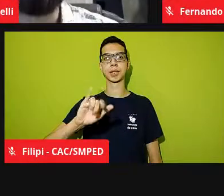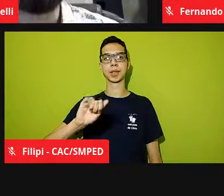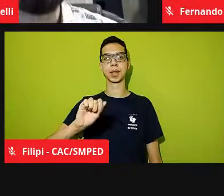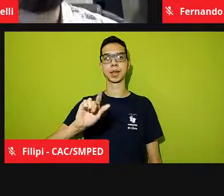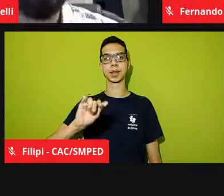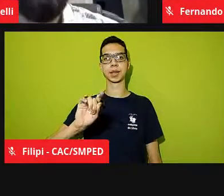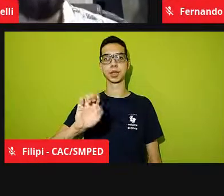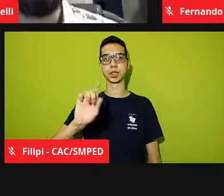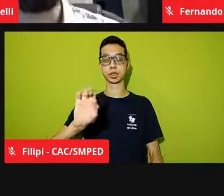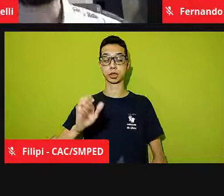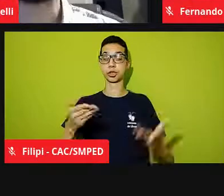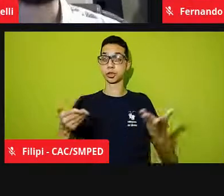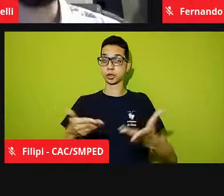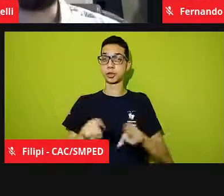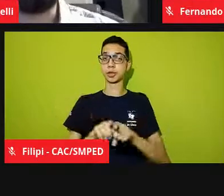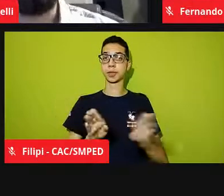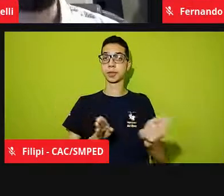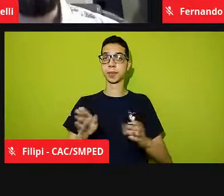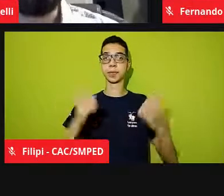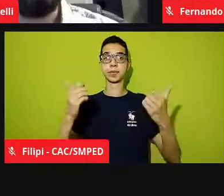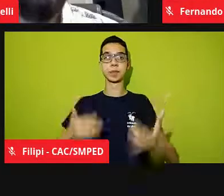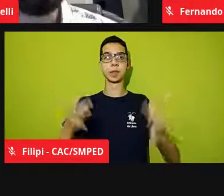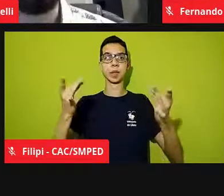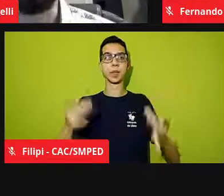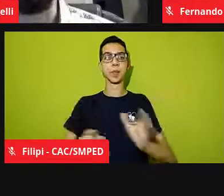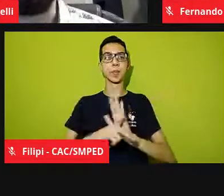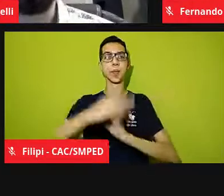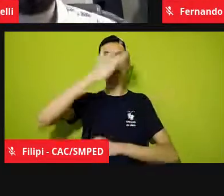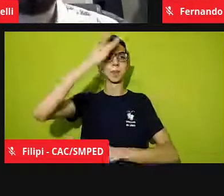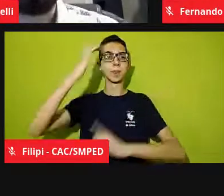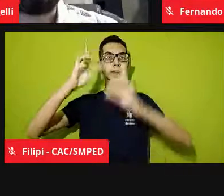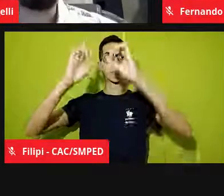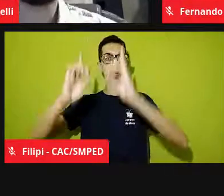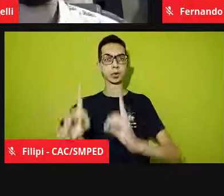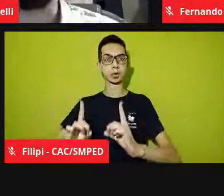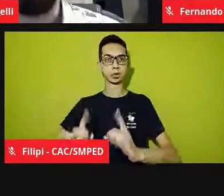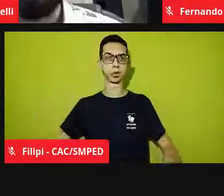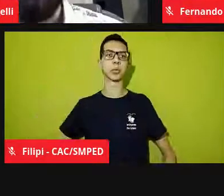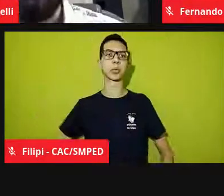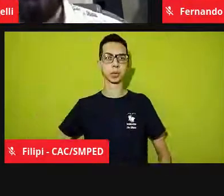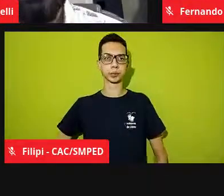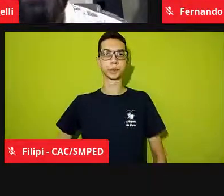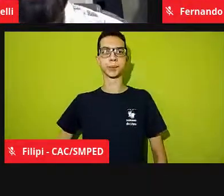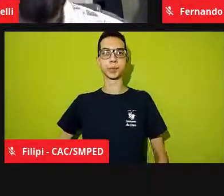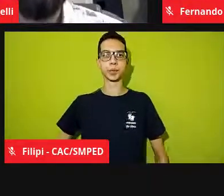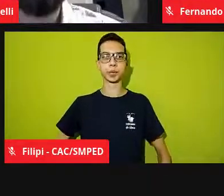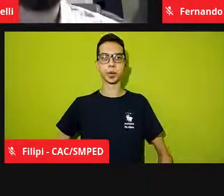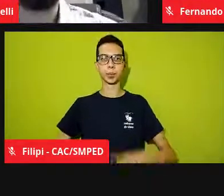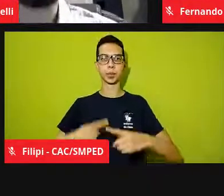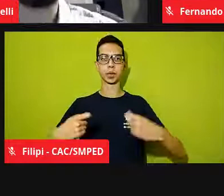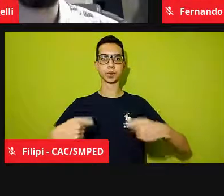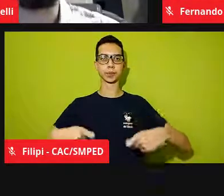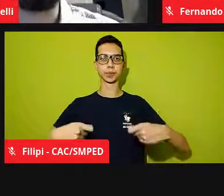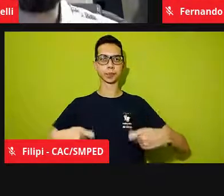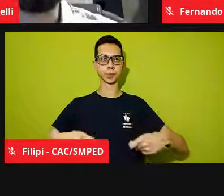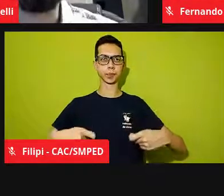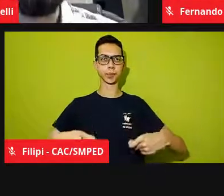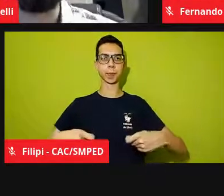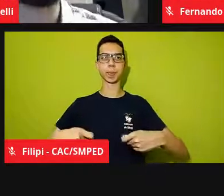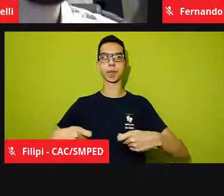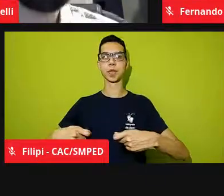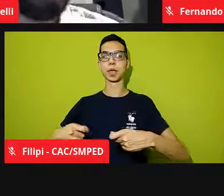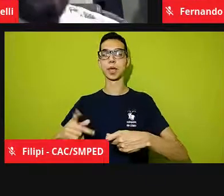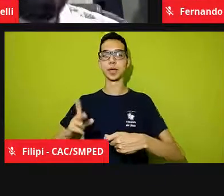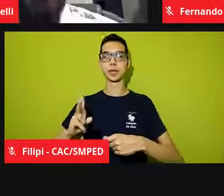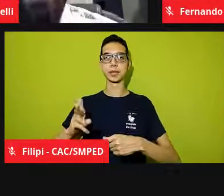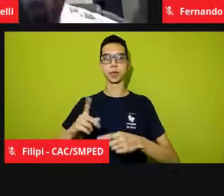de um acesso específico, que é da pessoa com deficiência, que é absolutamente necessário que nossas instituições